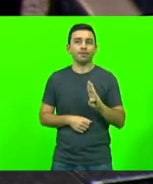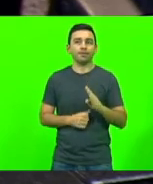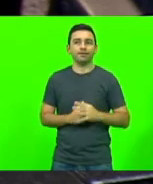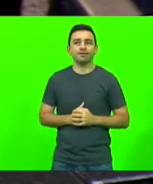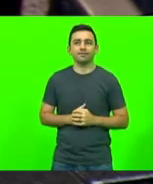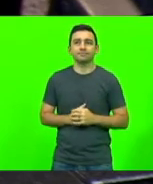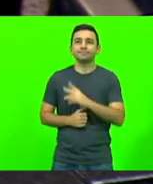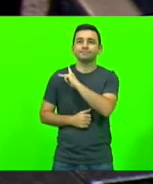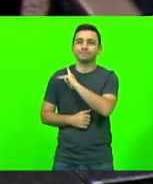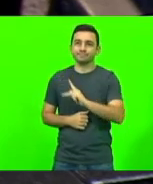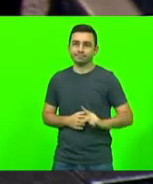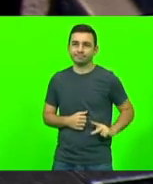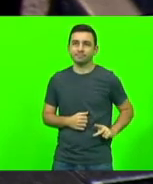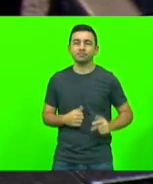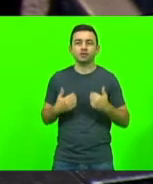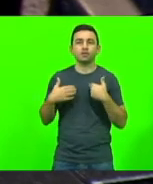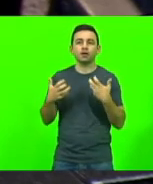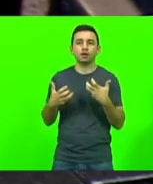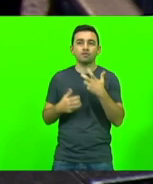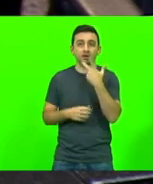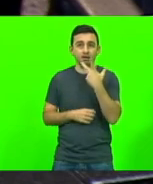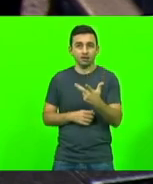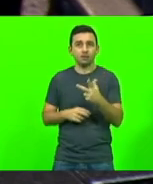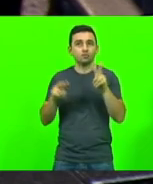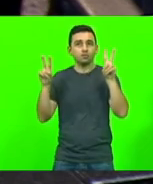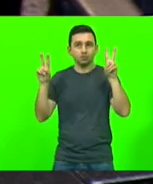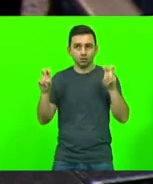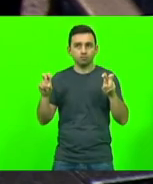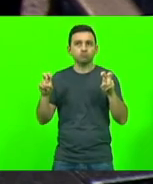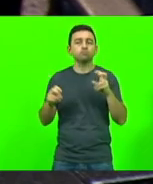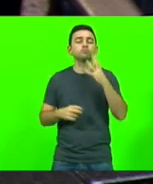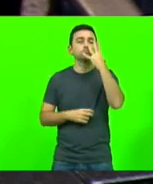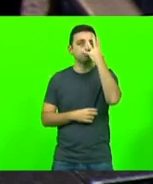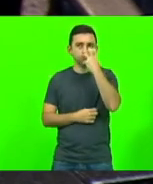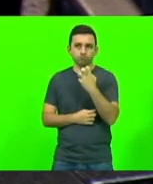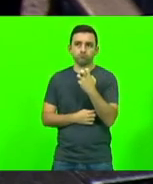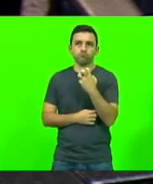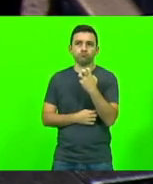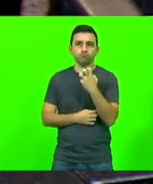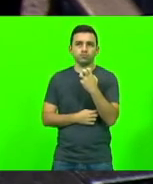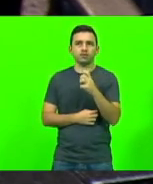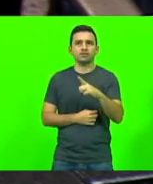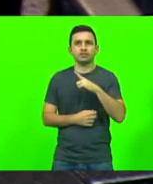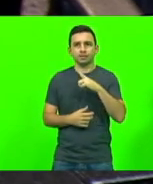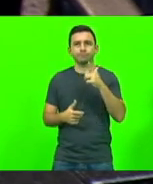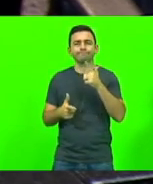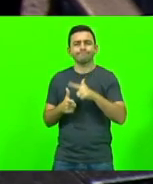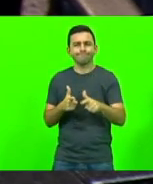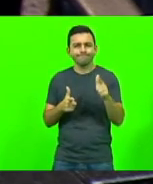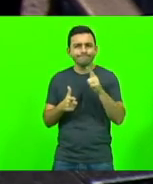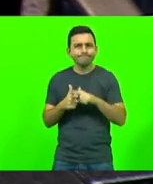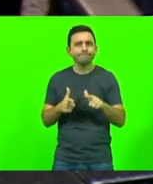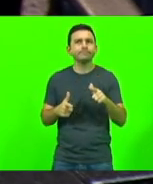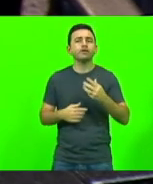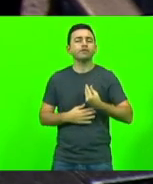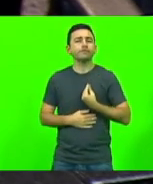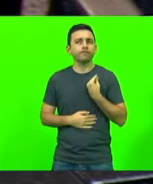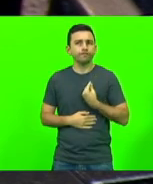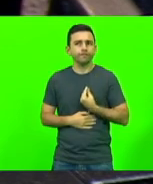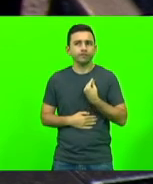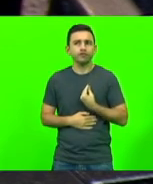Presidente, mas eu quero falar de um assunto que é muito sério e que vem afetando a vida dos